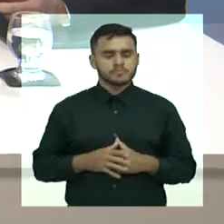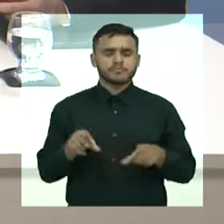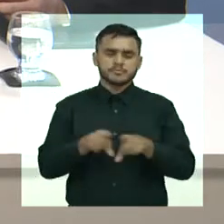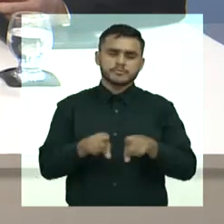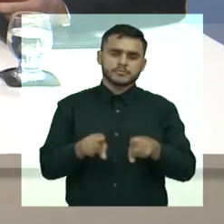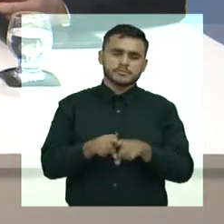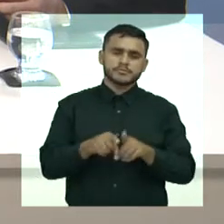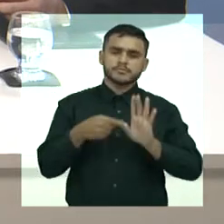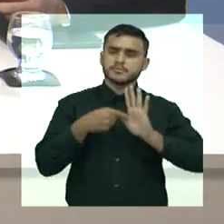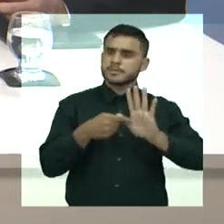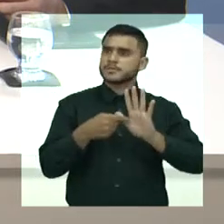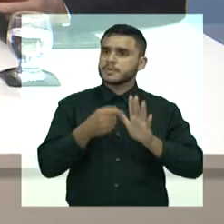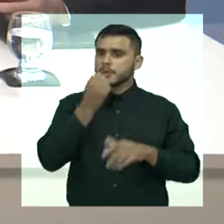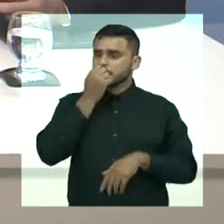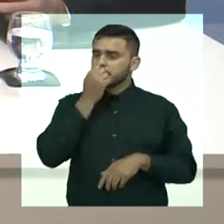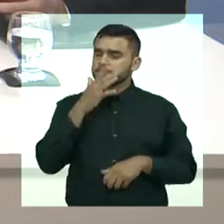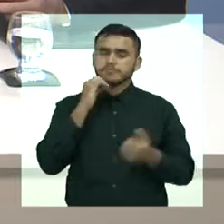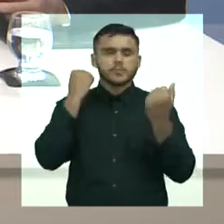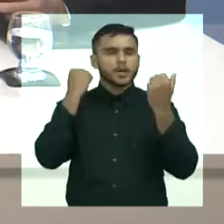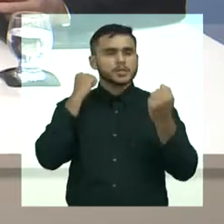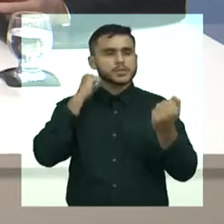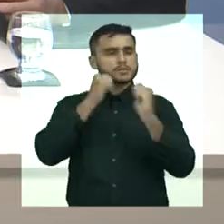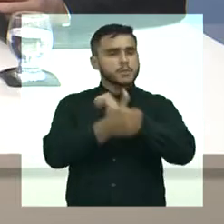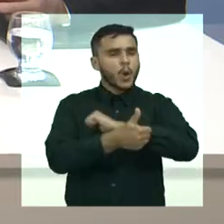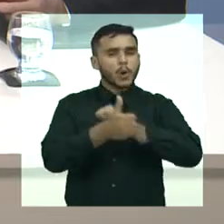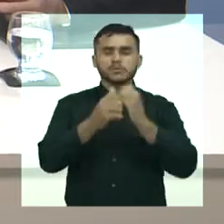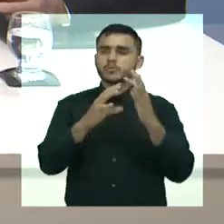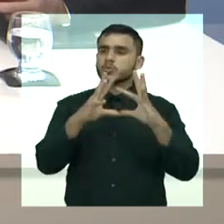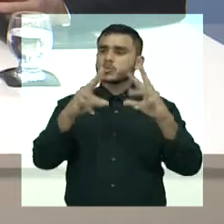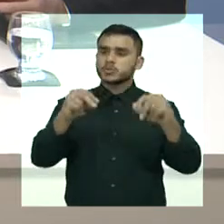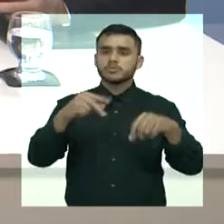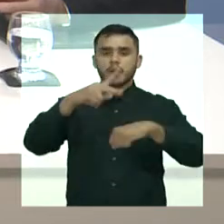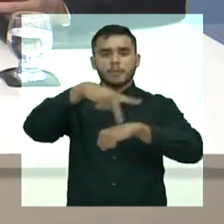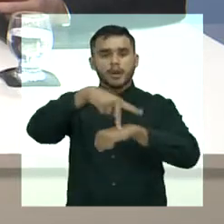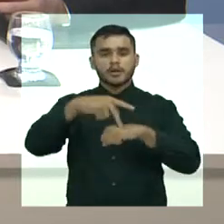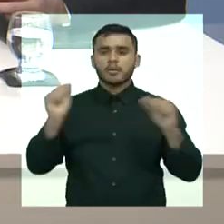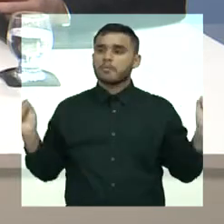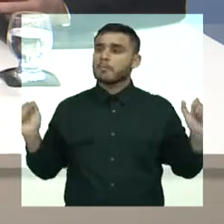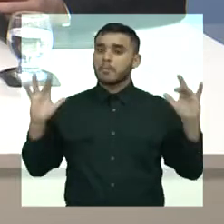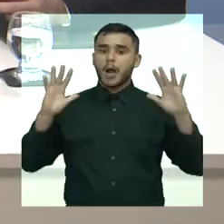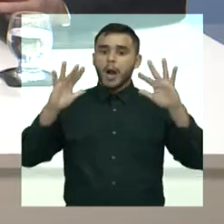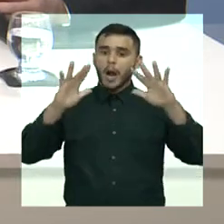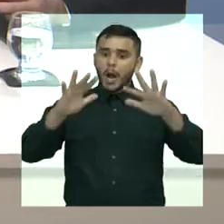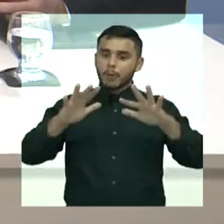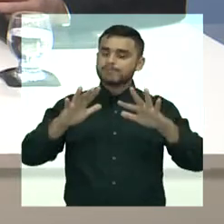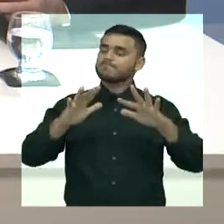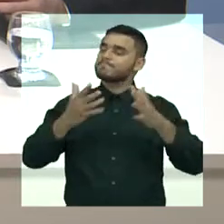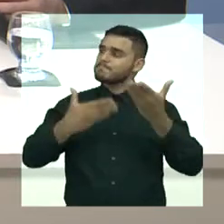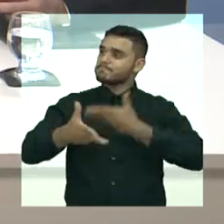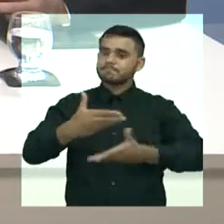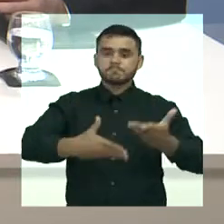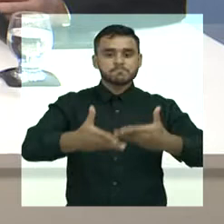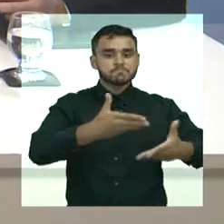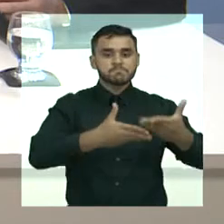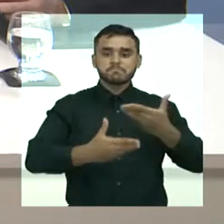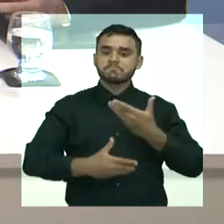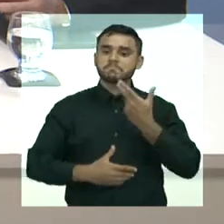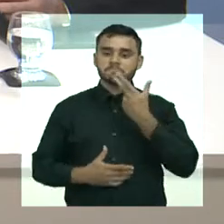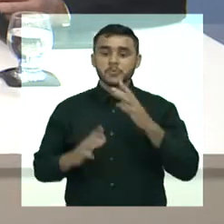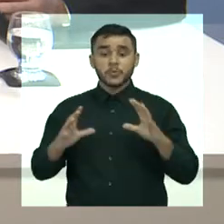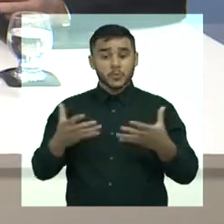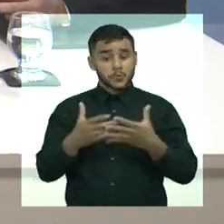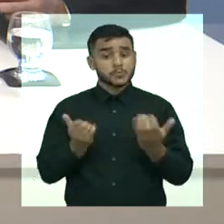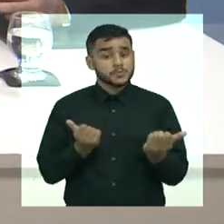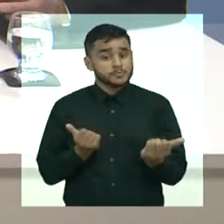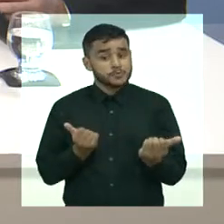à própria contemplação do espaço urbano, do espaço público e a presença, né, a ocupação por grupos que fazem